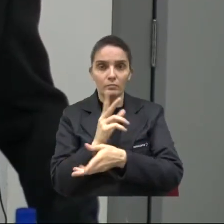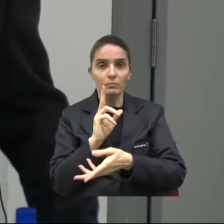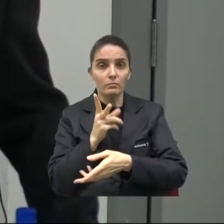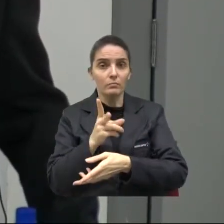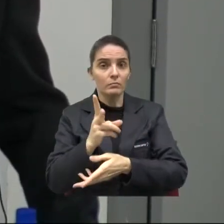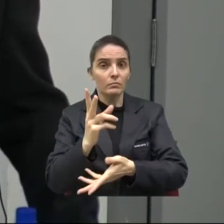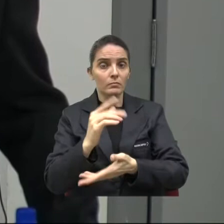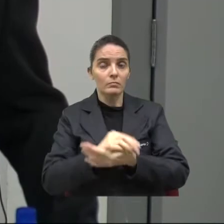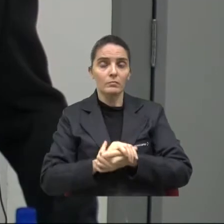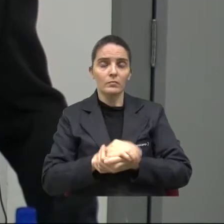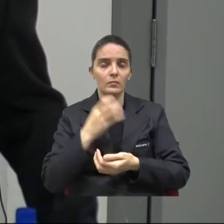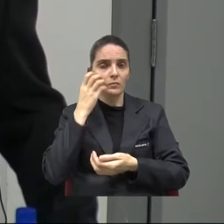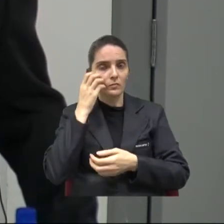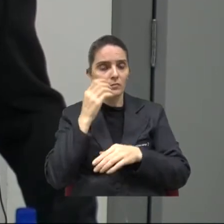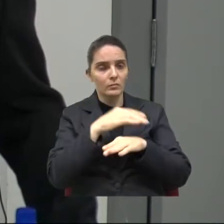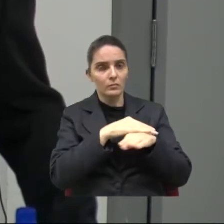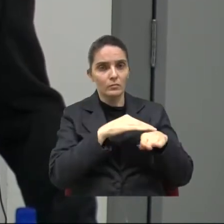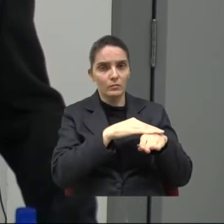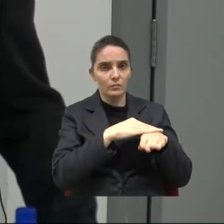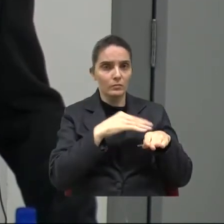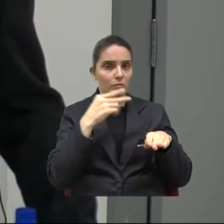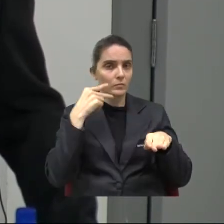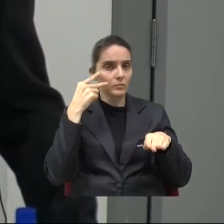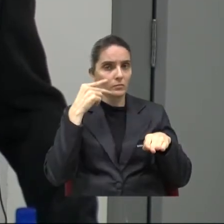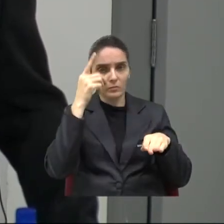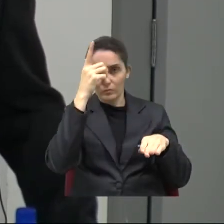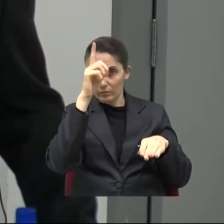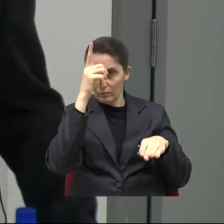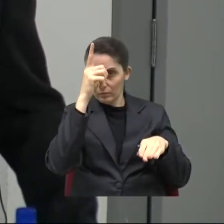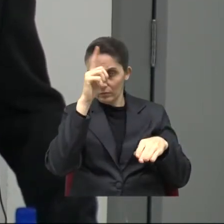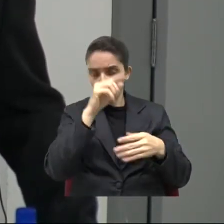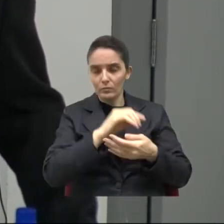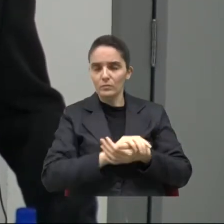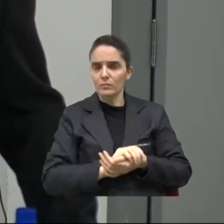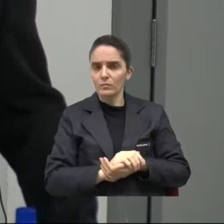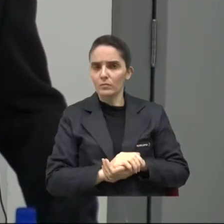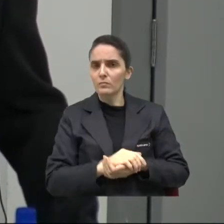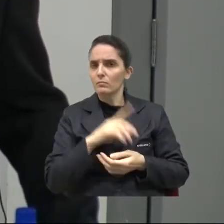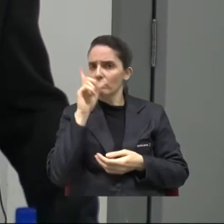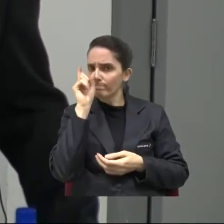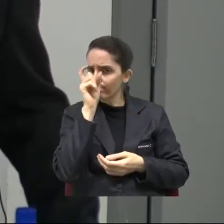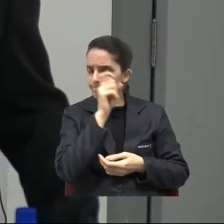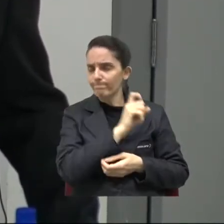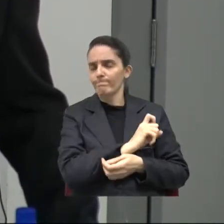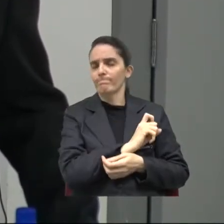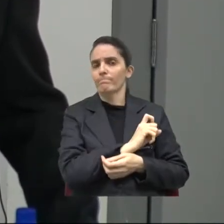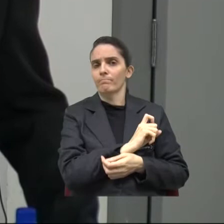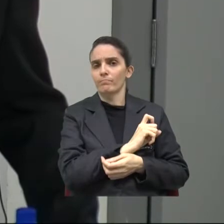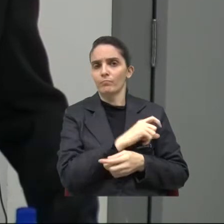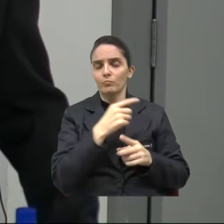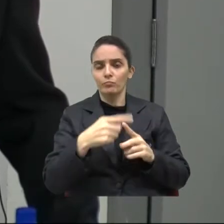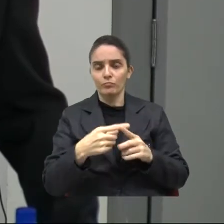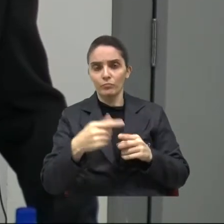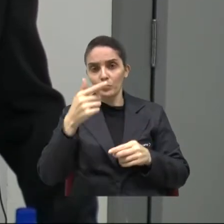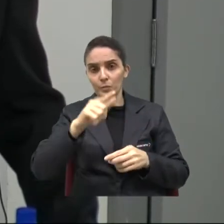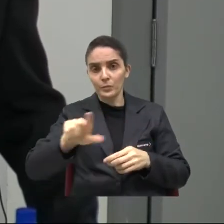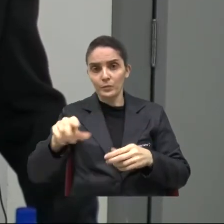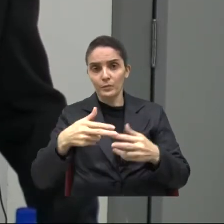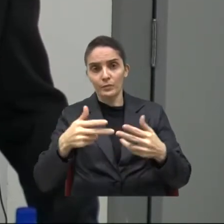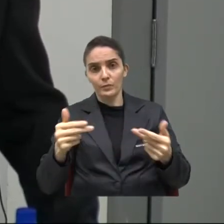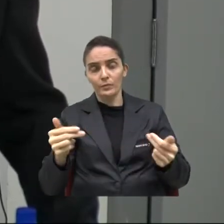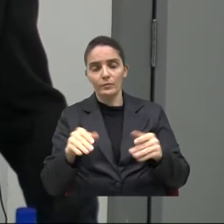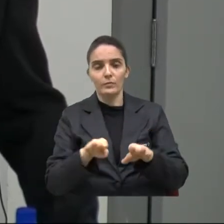Eu estava conversando com o vereador Lemão da Jeová, é complicado isso daí, né? Outros fatores também ali, num momento